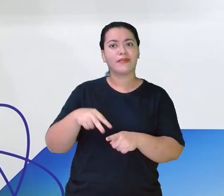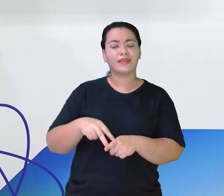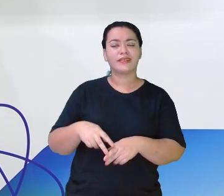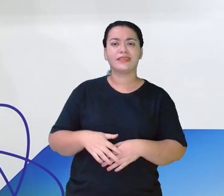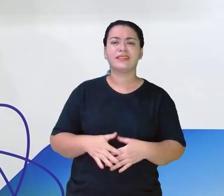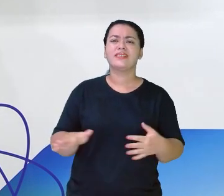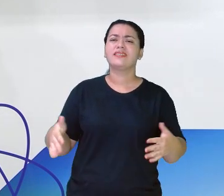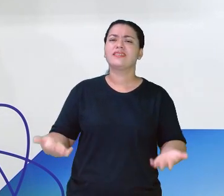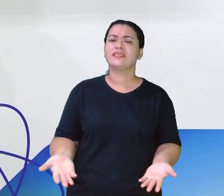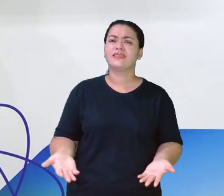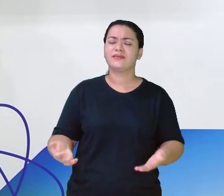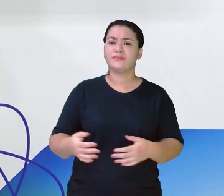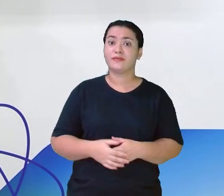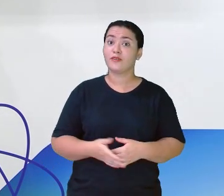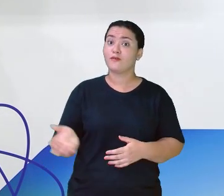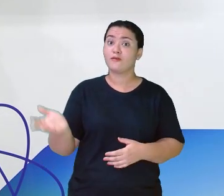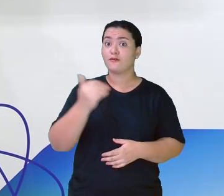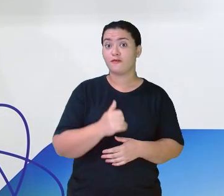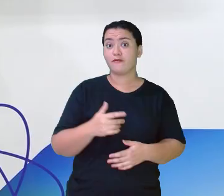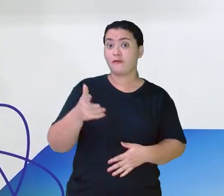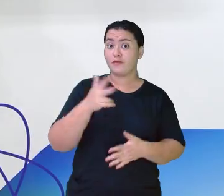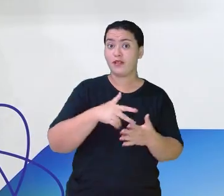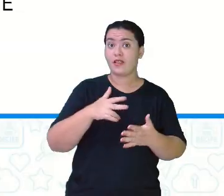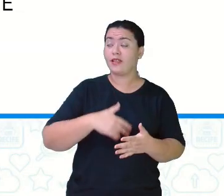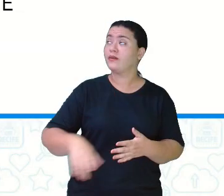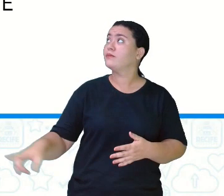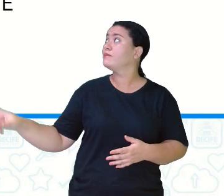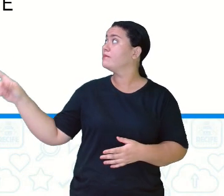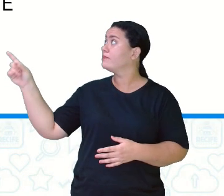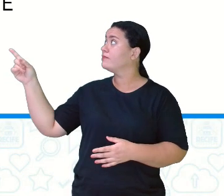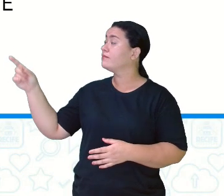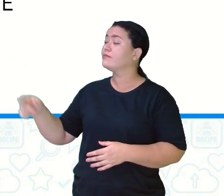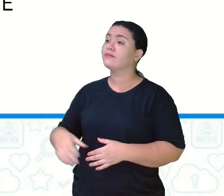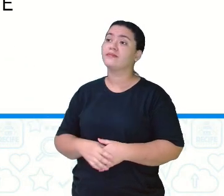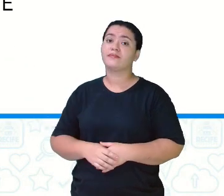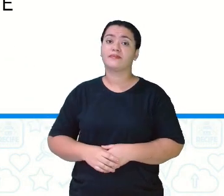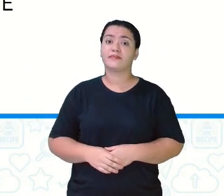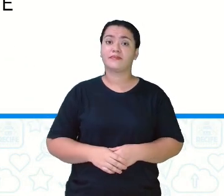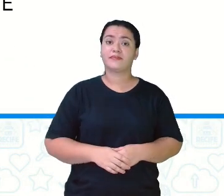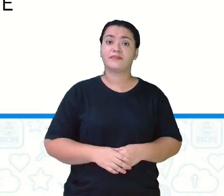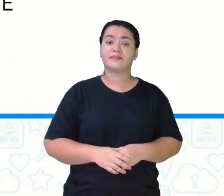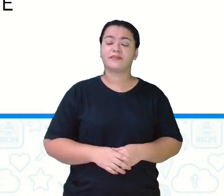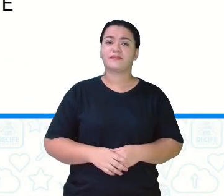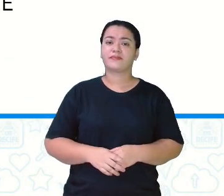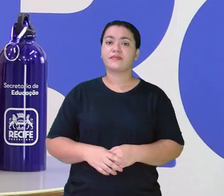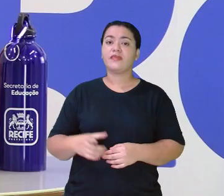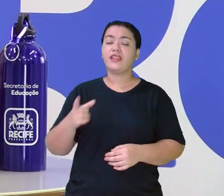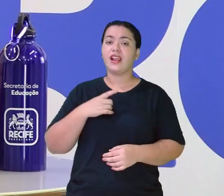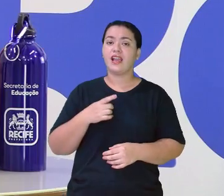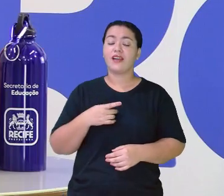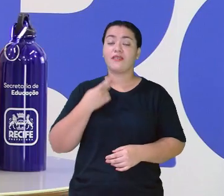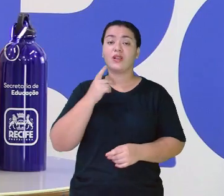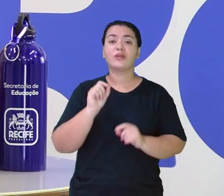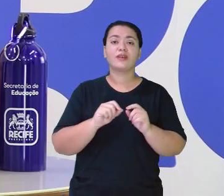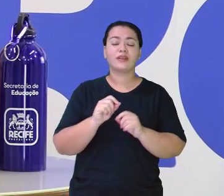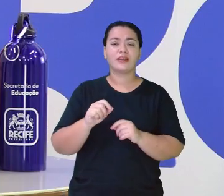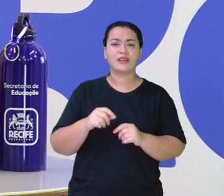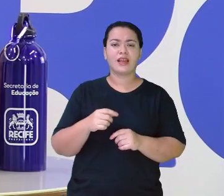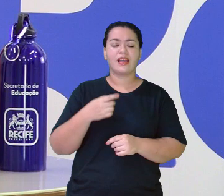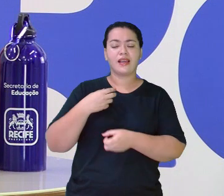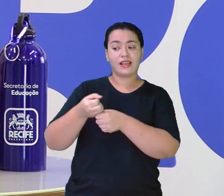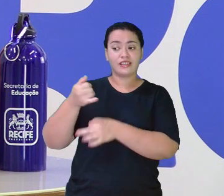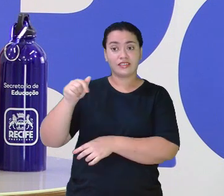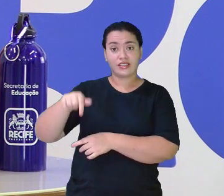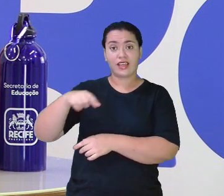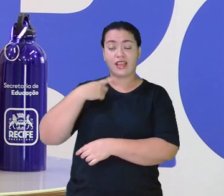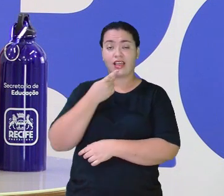aí, vamos ler juntos esses ingredientes? Olha, professora Márcia, as duas Anas aqui, elas se combinam, né?